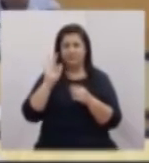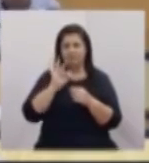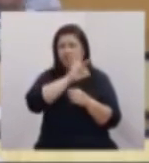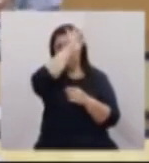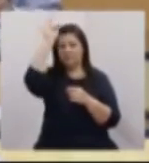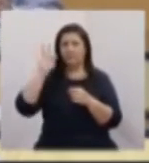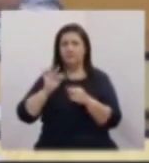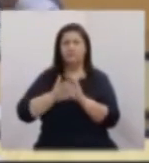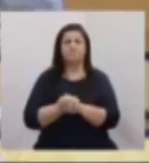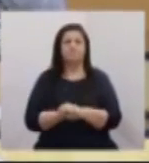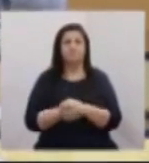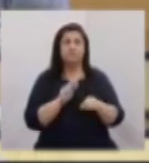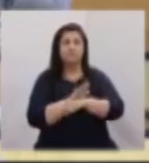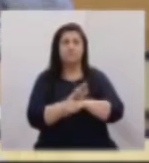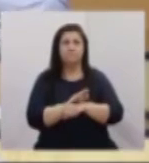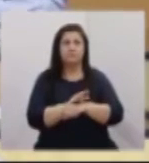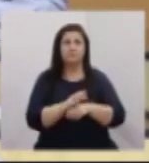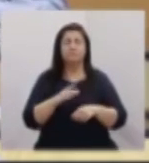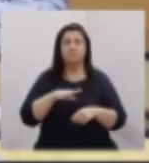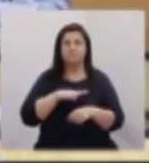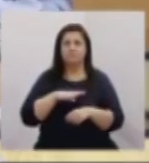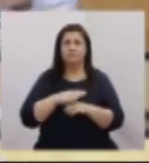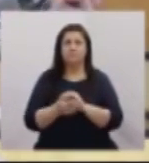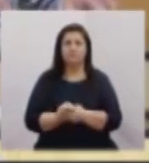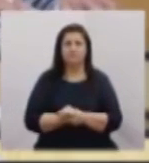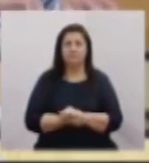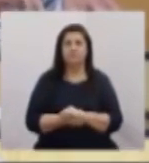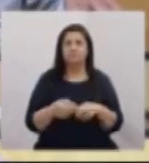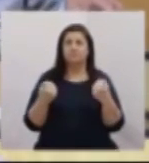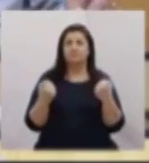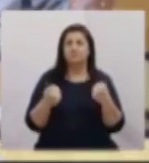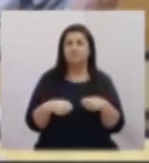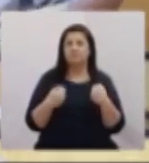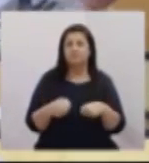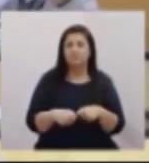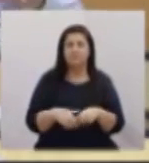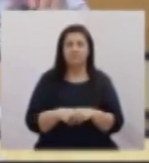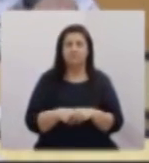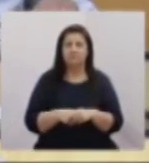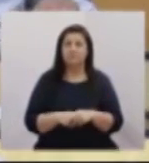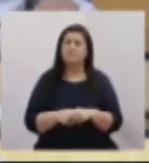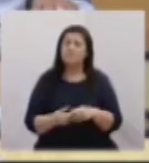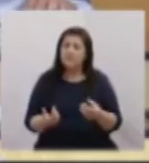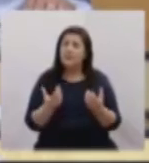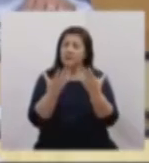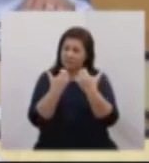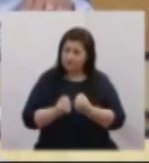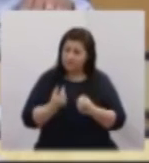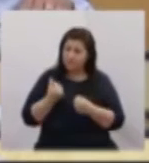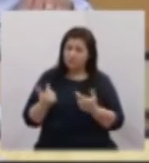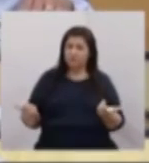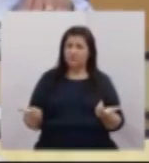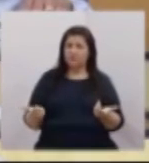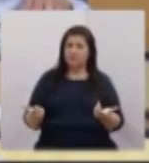bem para a cidade, não é, Luiz Flavinho? Tem feito bem, e precisam que chegue até eles esse valor